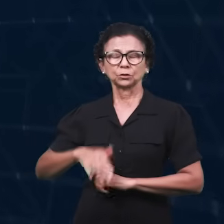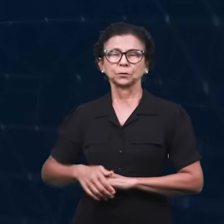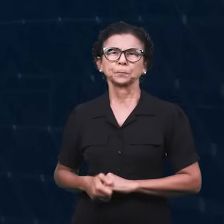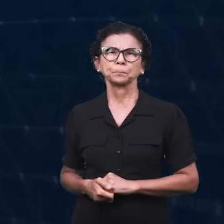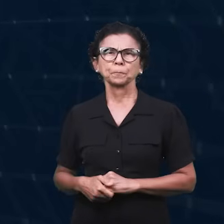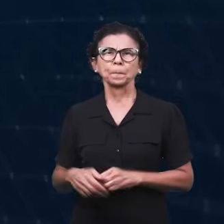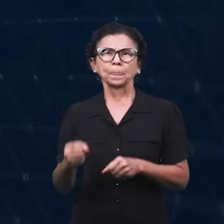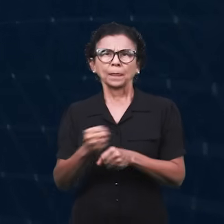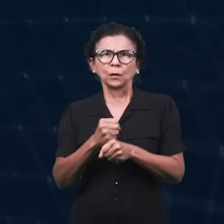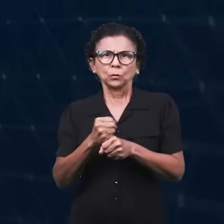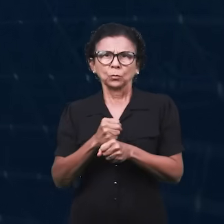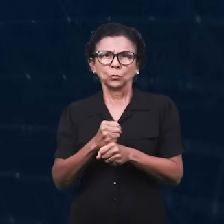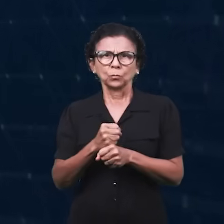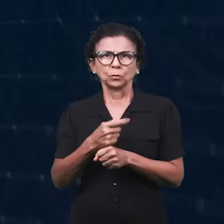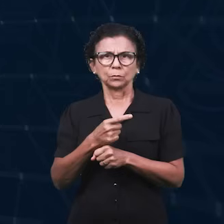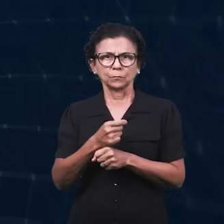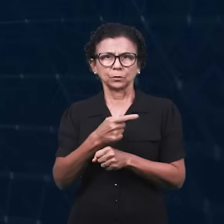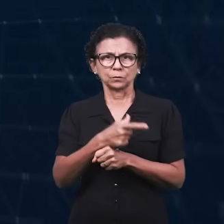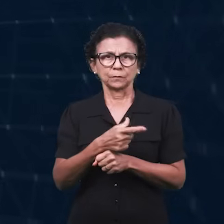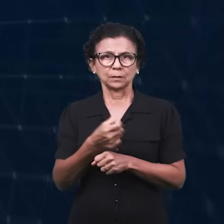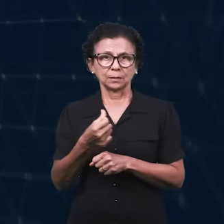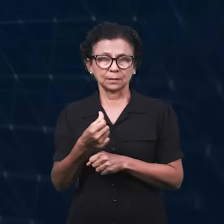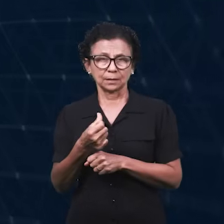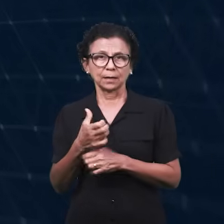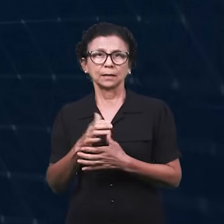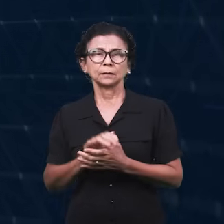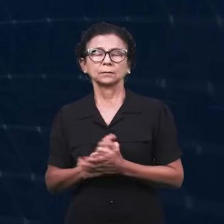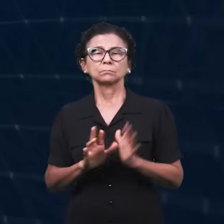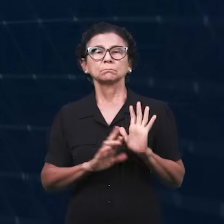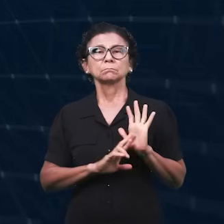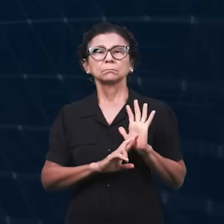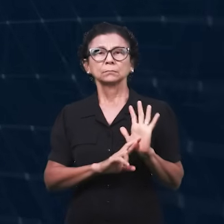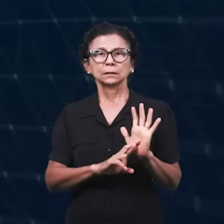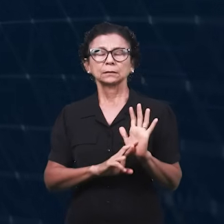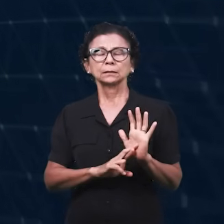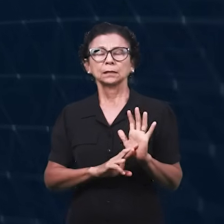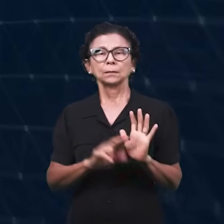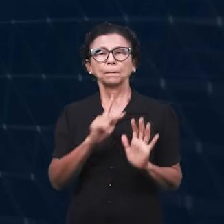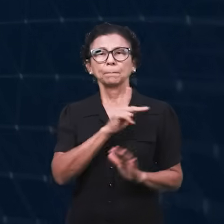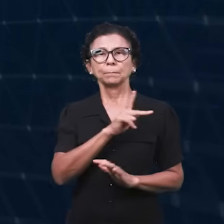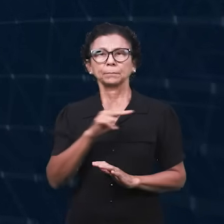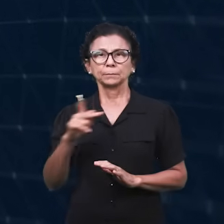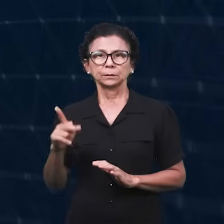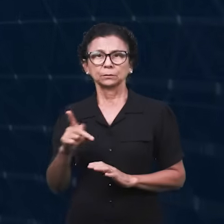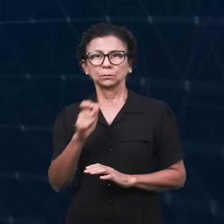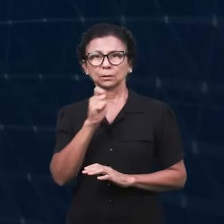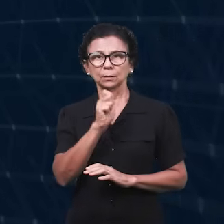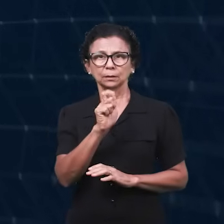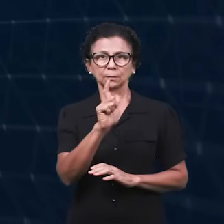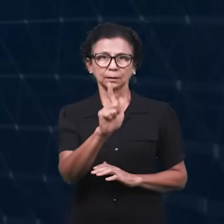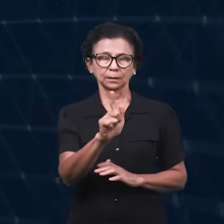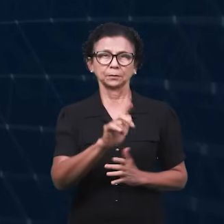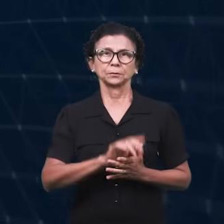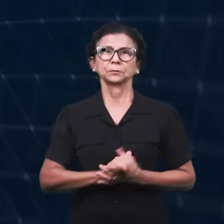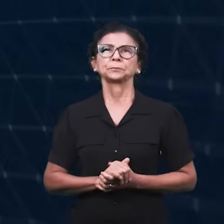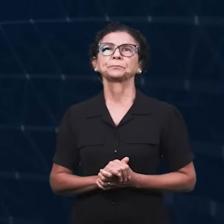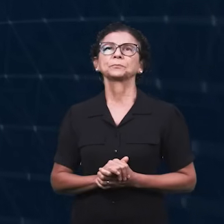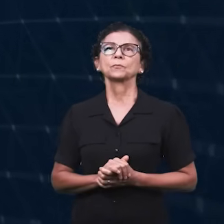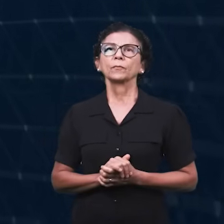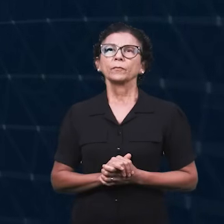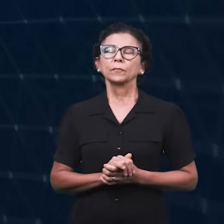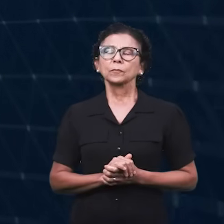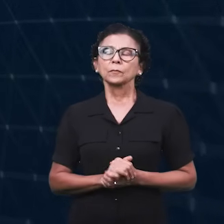Em 2026, a igreja foi representada pelo atual presidente, pastor Alexandre Gueiros.